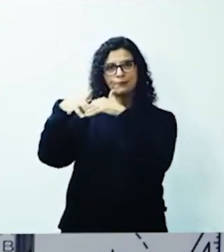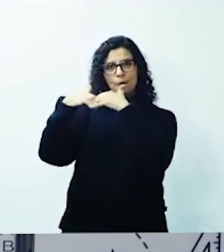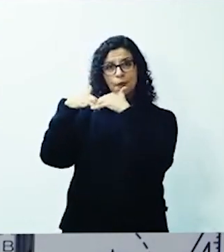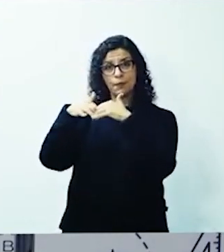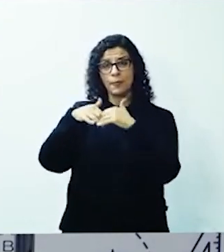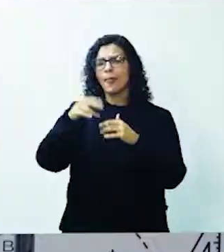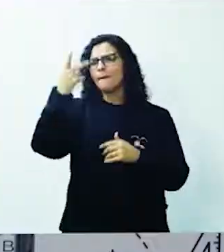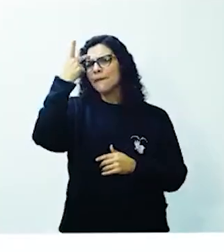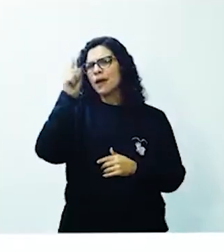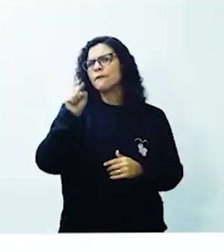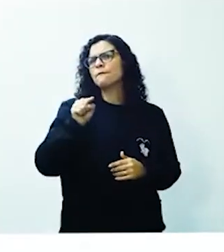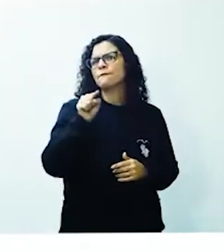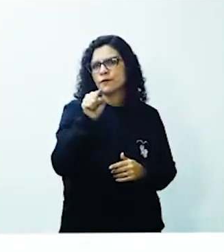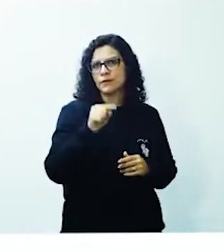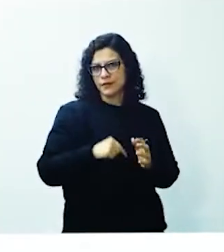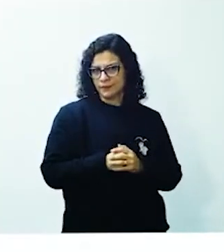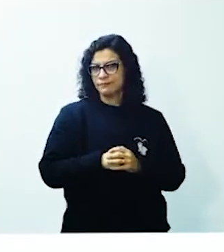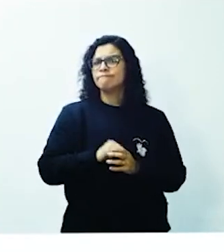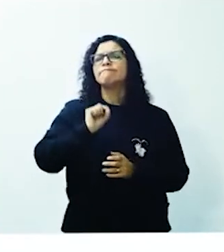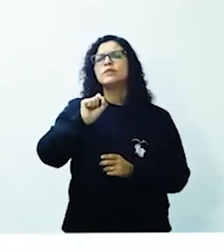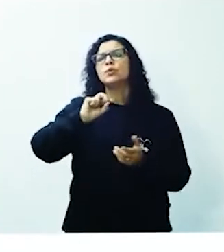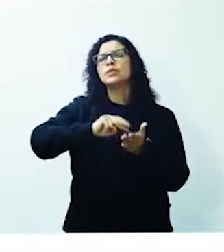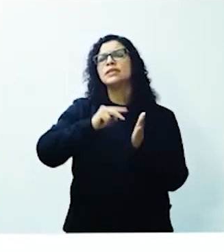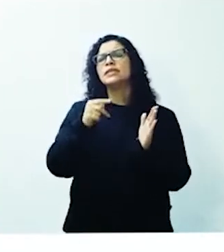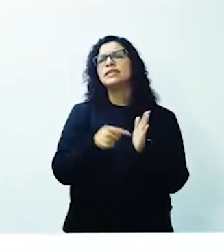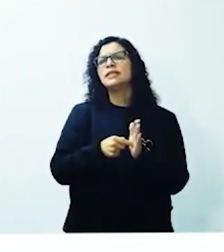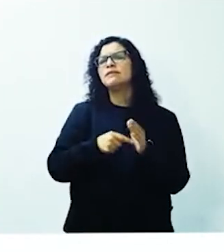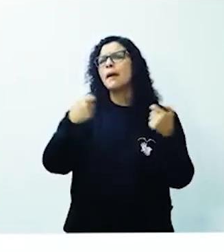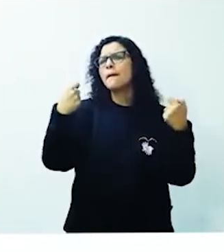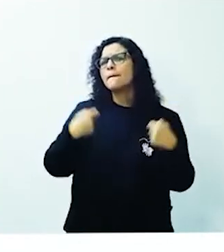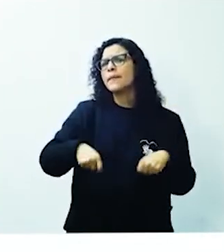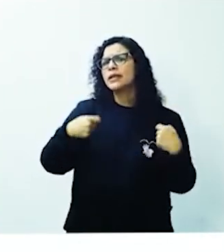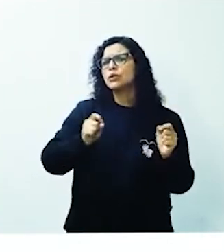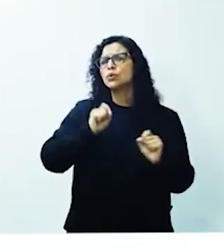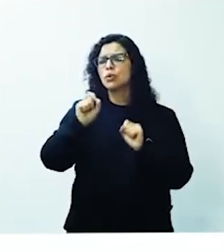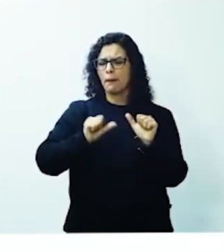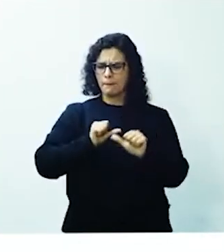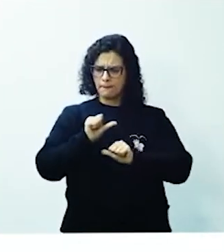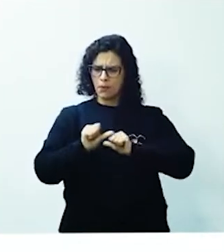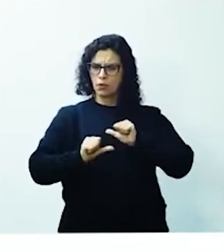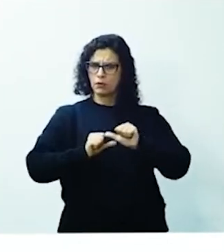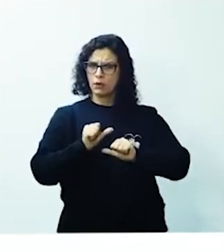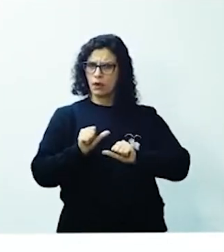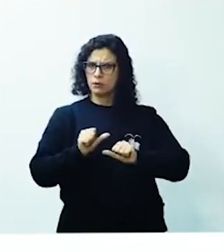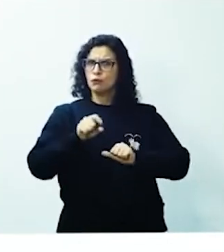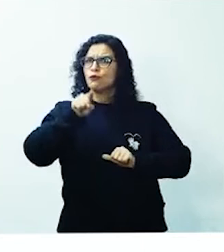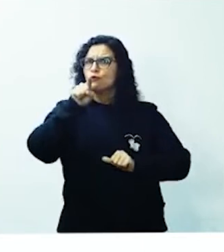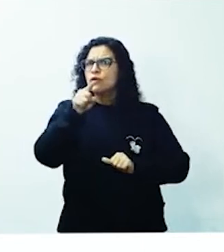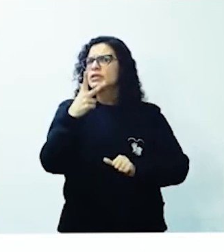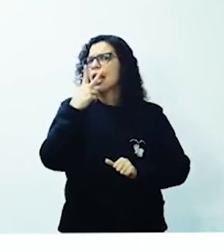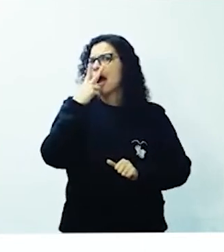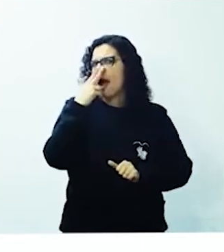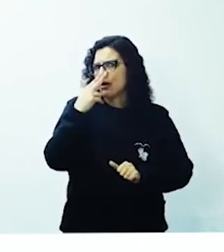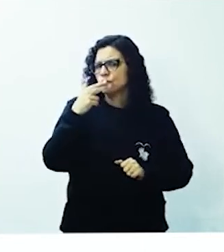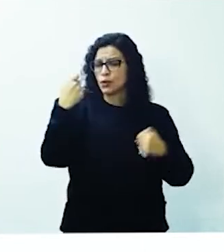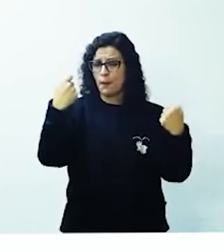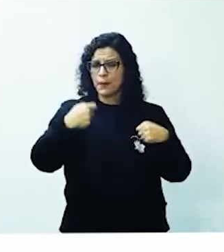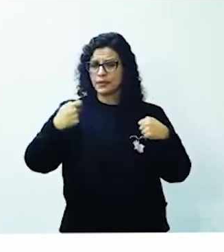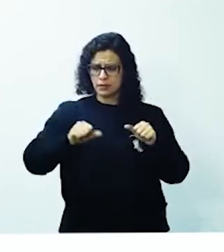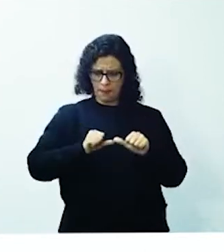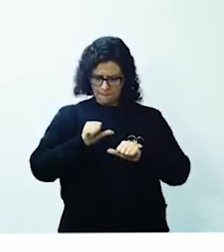Para você, o que é preciso mudar? O que você acha que